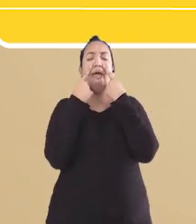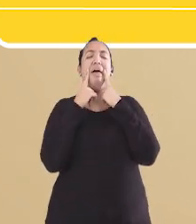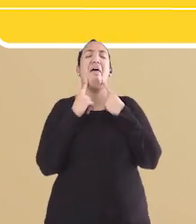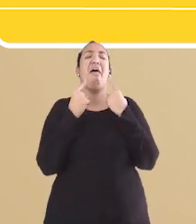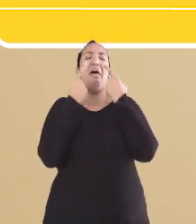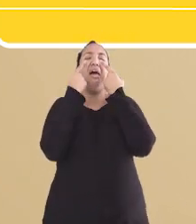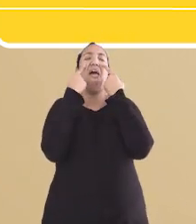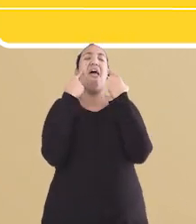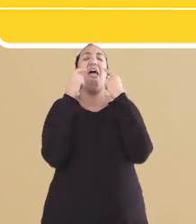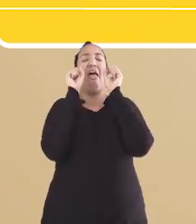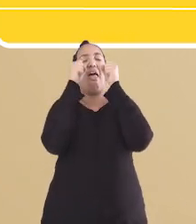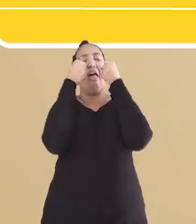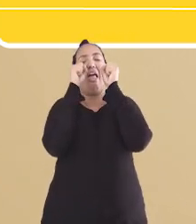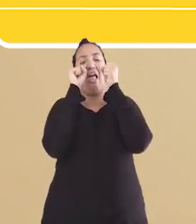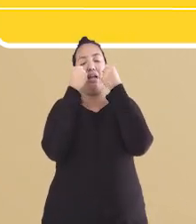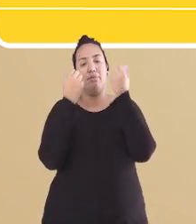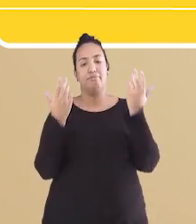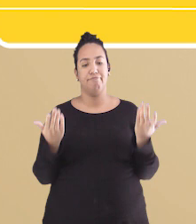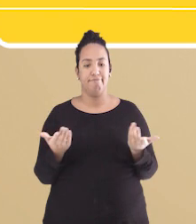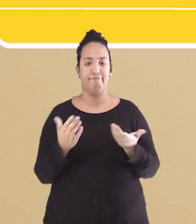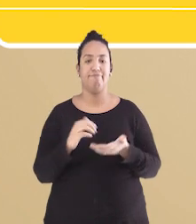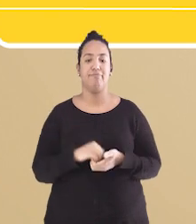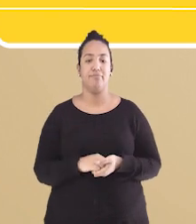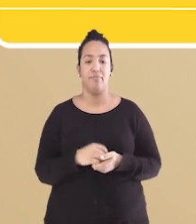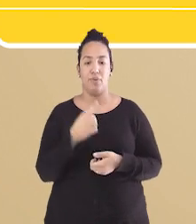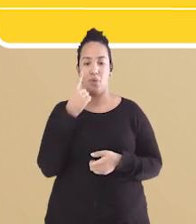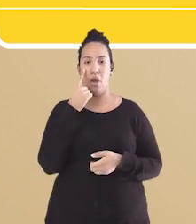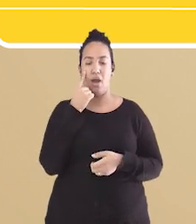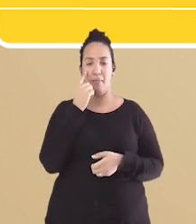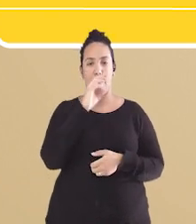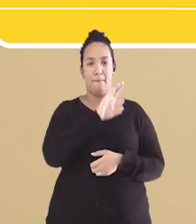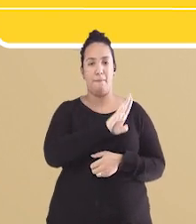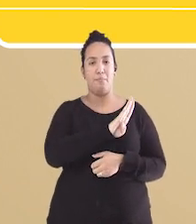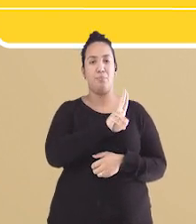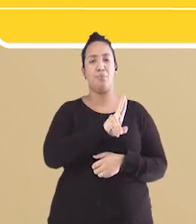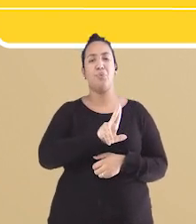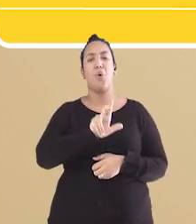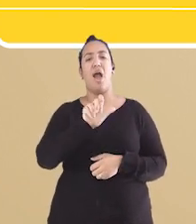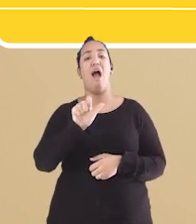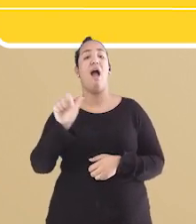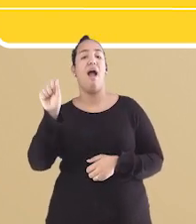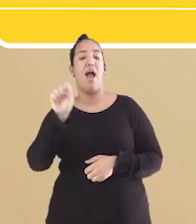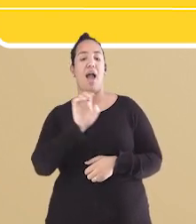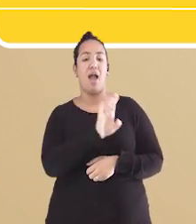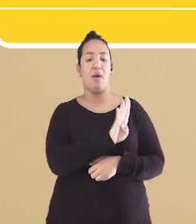chorar por causa da bronca que levou. Aparece escrito: "Buá!"